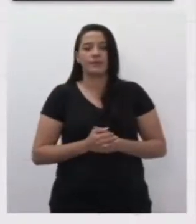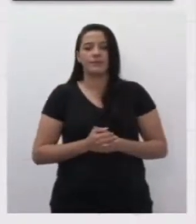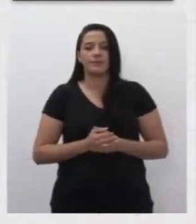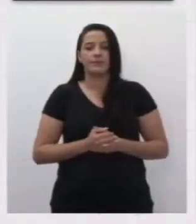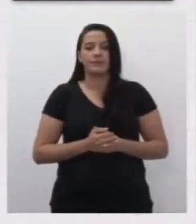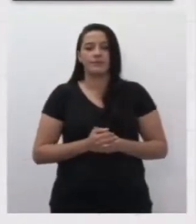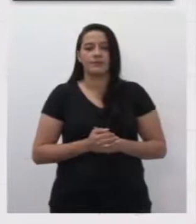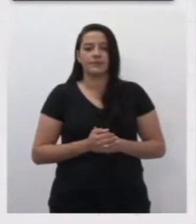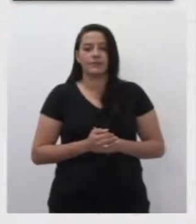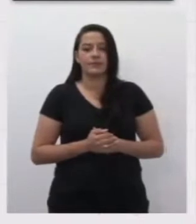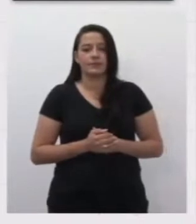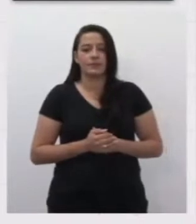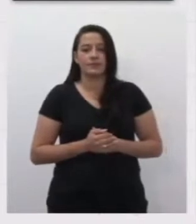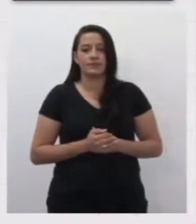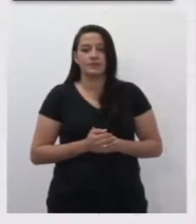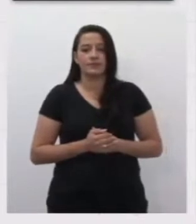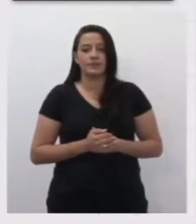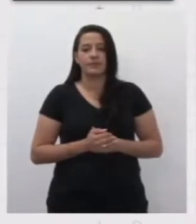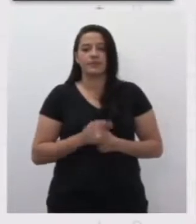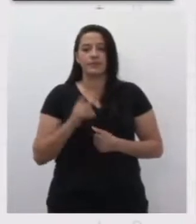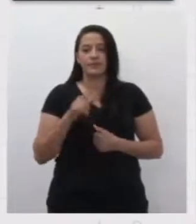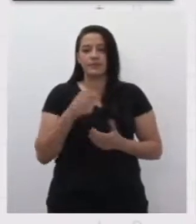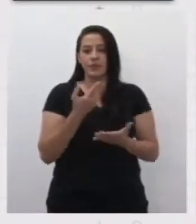agora, e